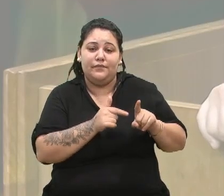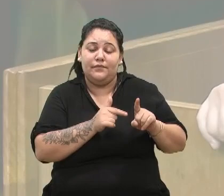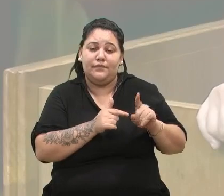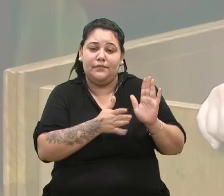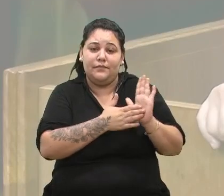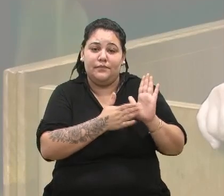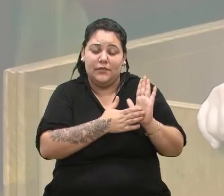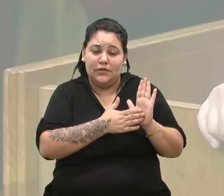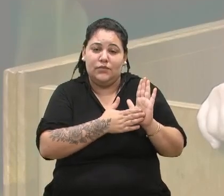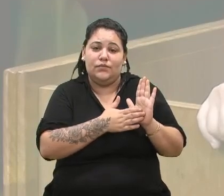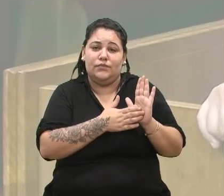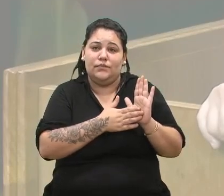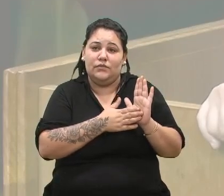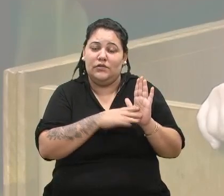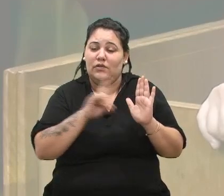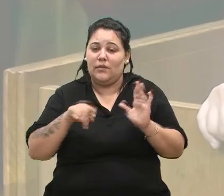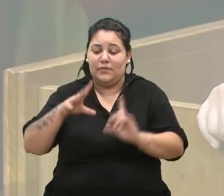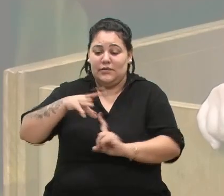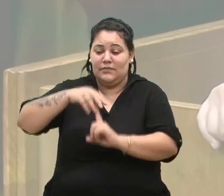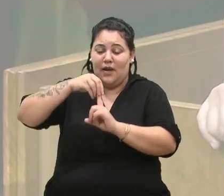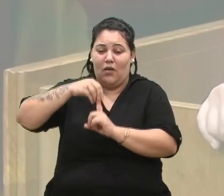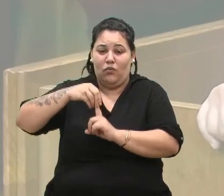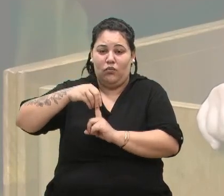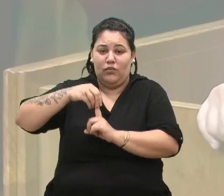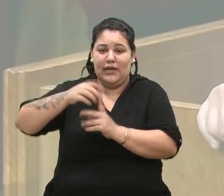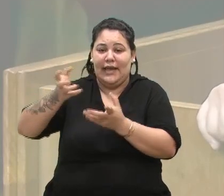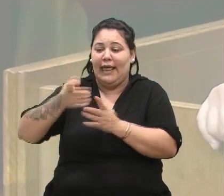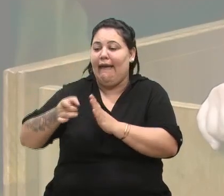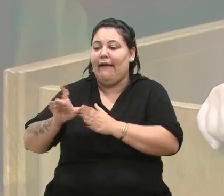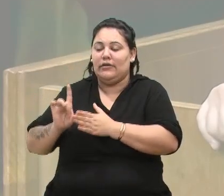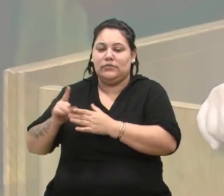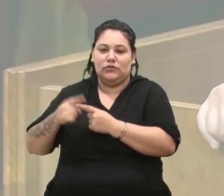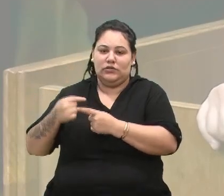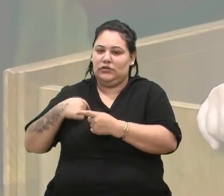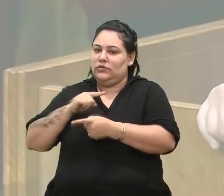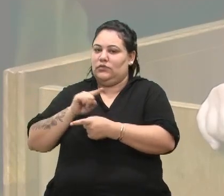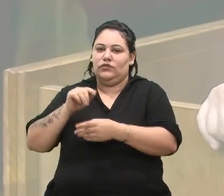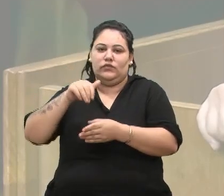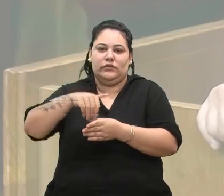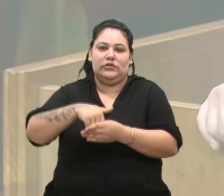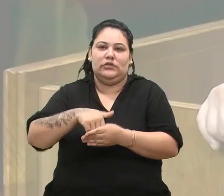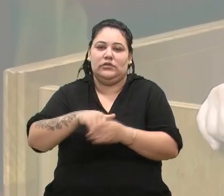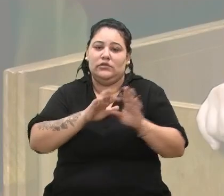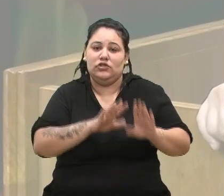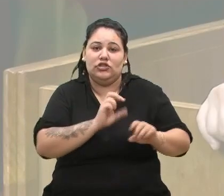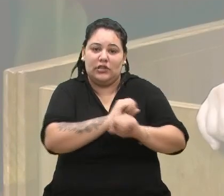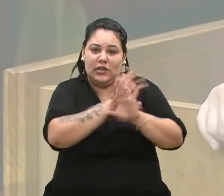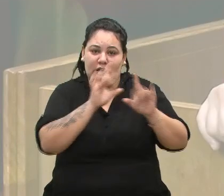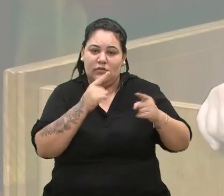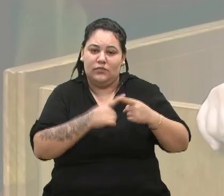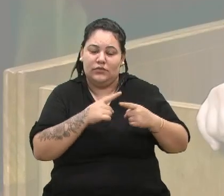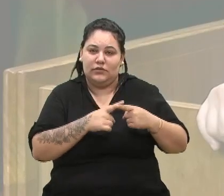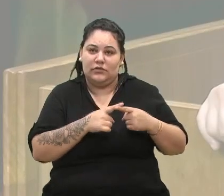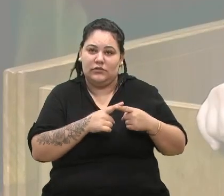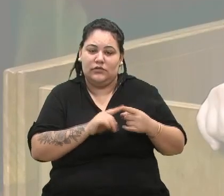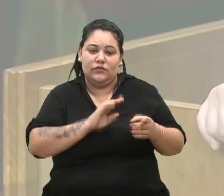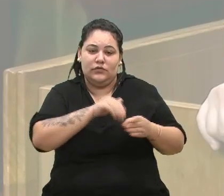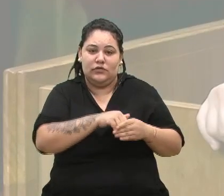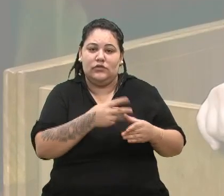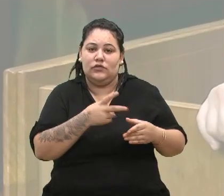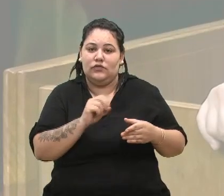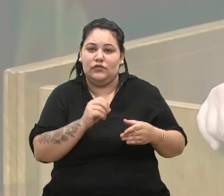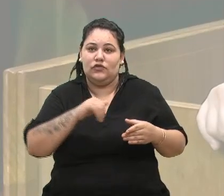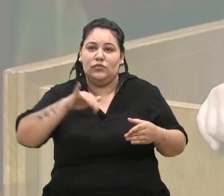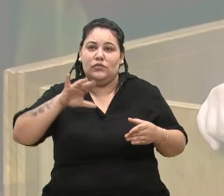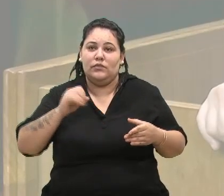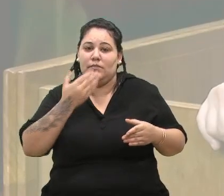ser preferência, pular na frente, porque eu não votei, e eu deixei bem claro, eu não votei em favor dos 20 milhões, pedindo para contemplar pedidos